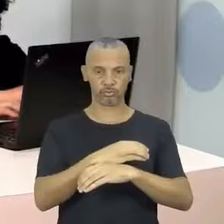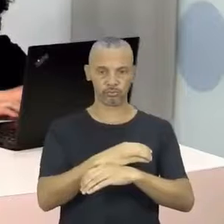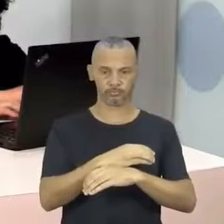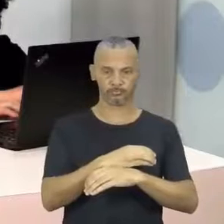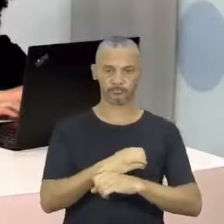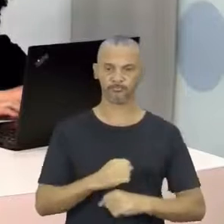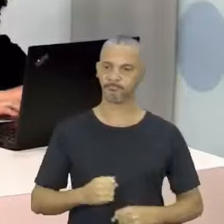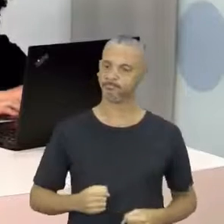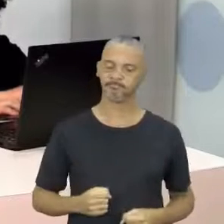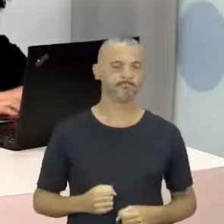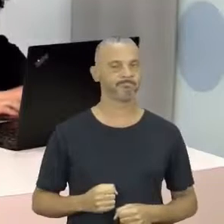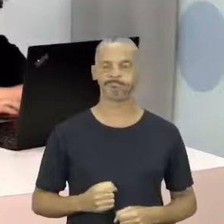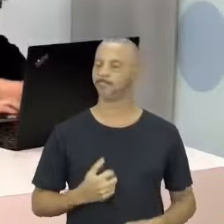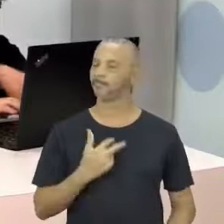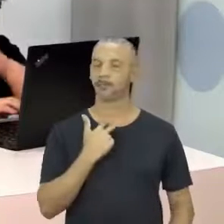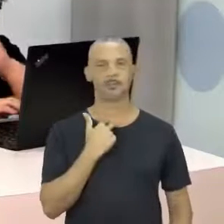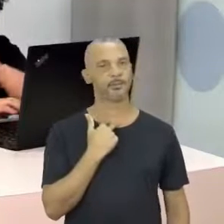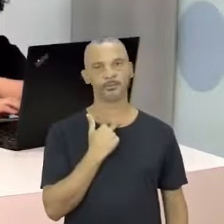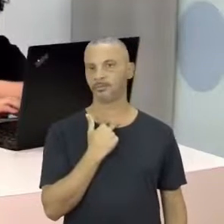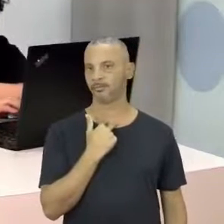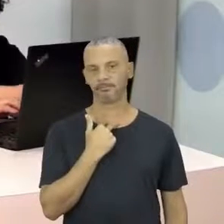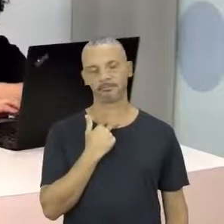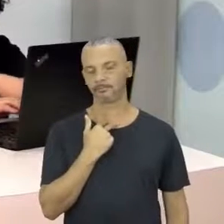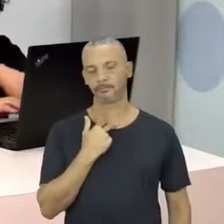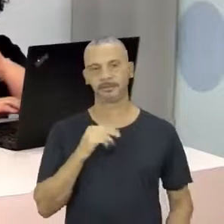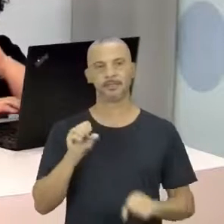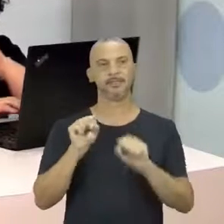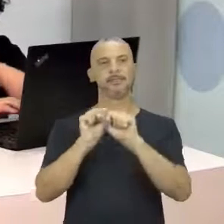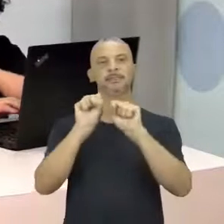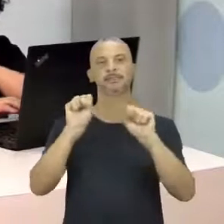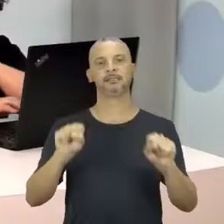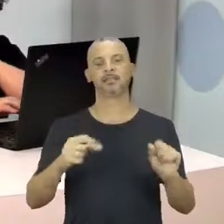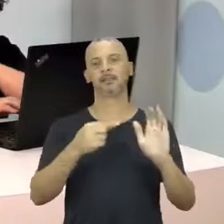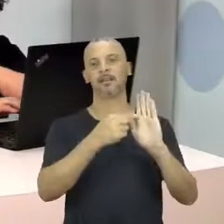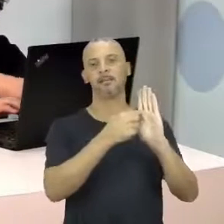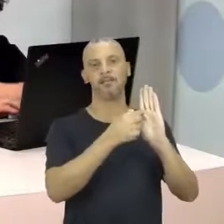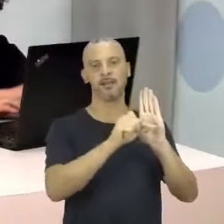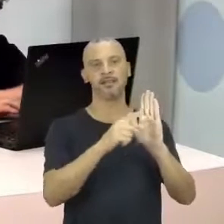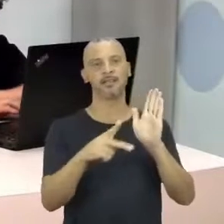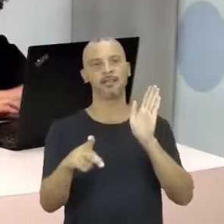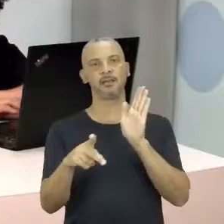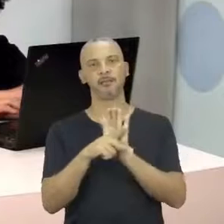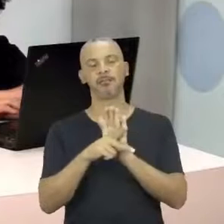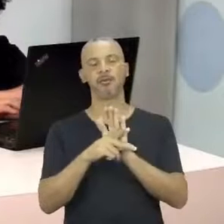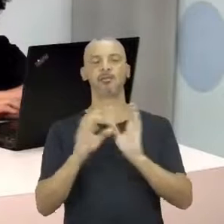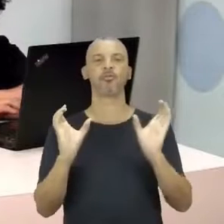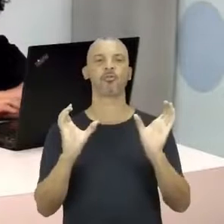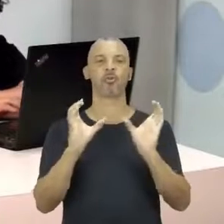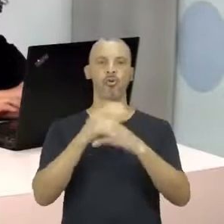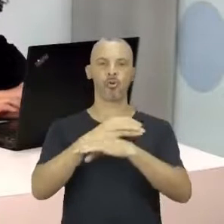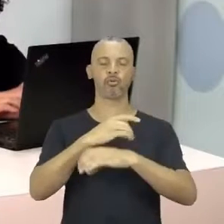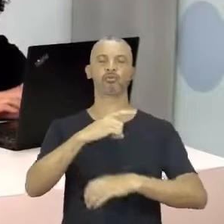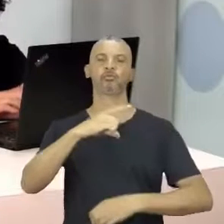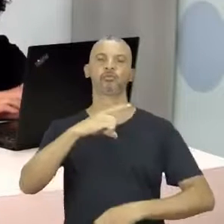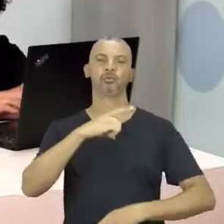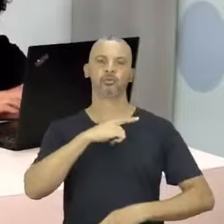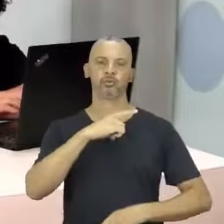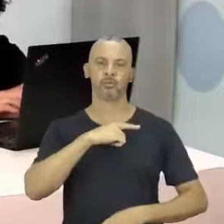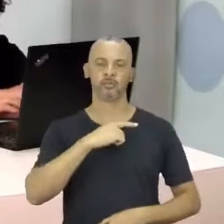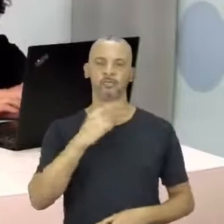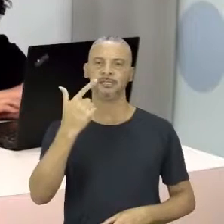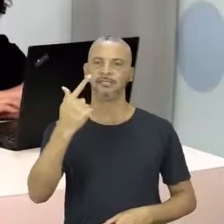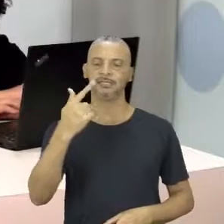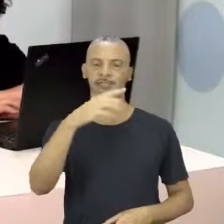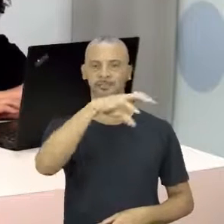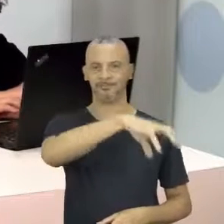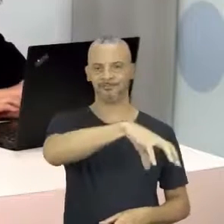Não, na verdade, o sistema ele vai habilitar as opções que foram indicadas, as 7 diretorias